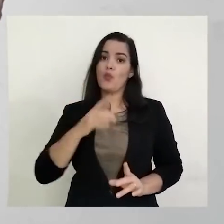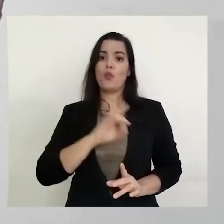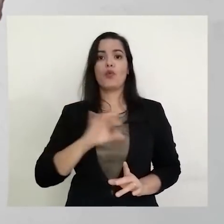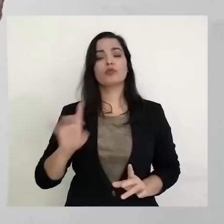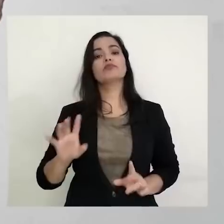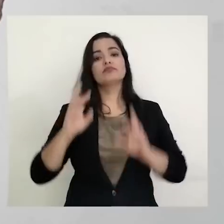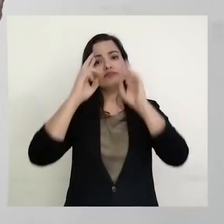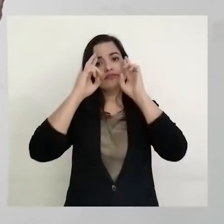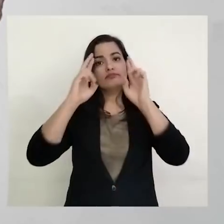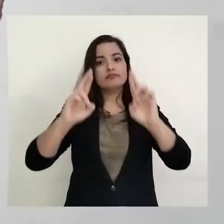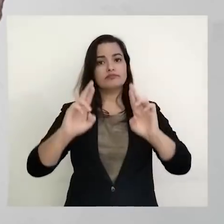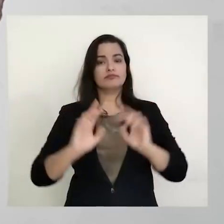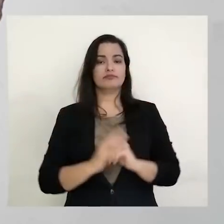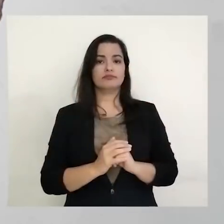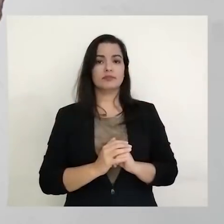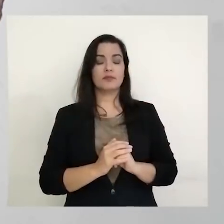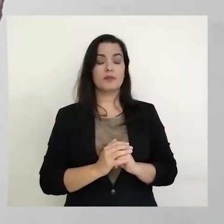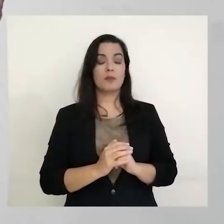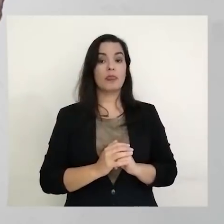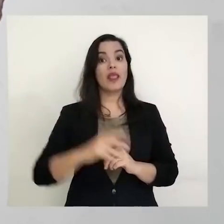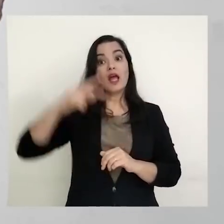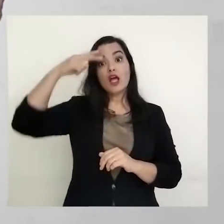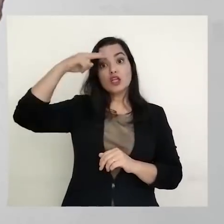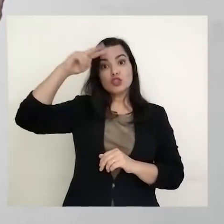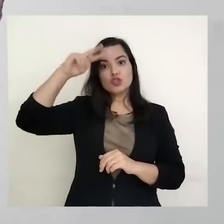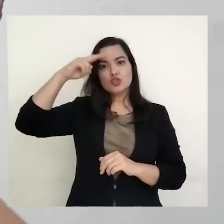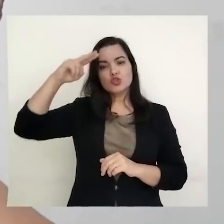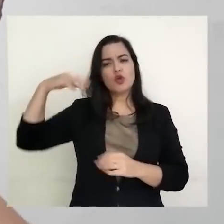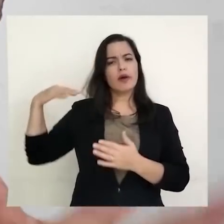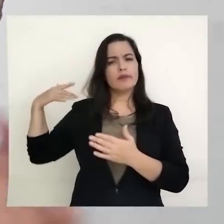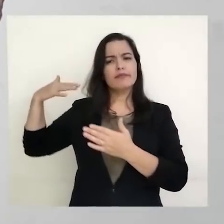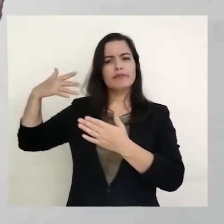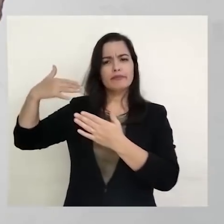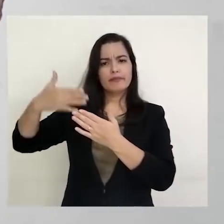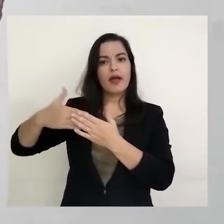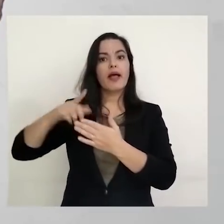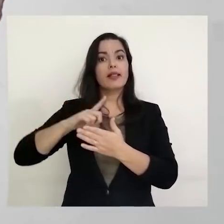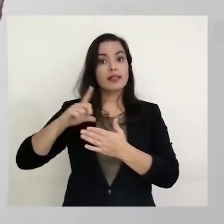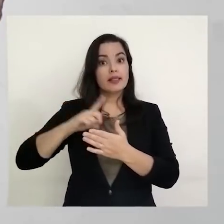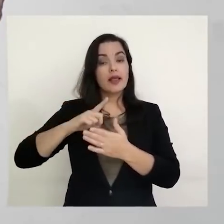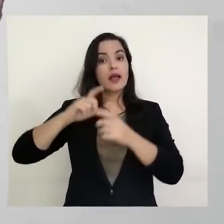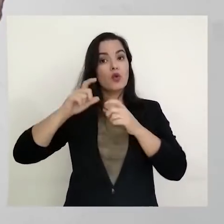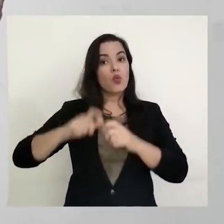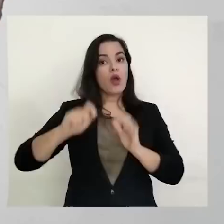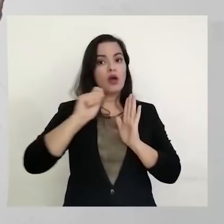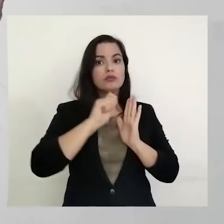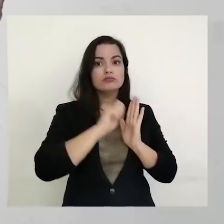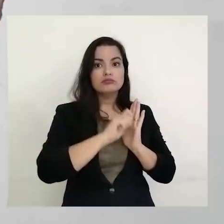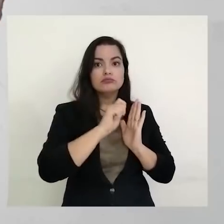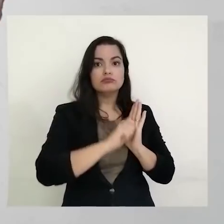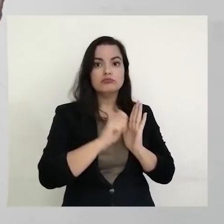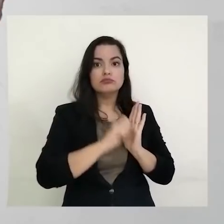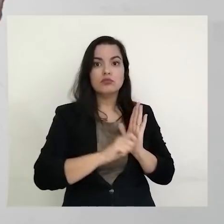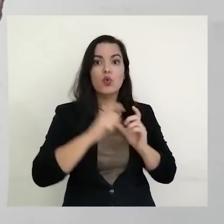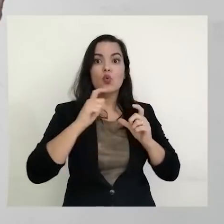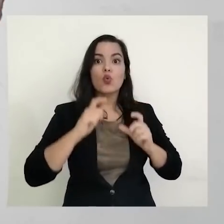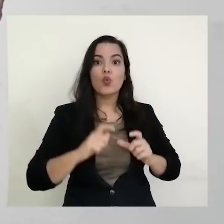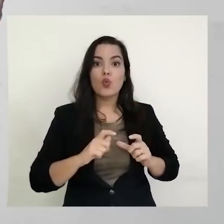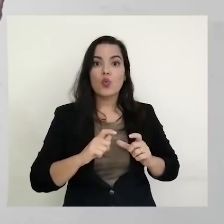Parte dessa história, ela ficou registrada ao longo aí da trajetória do nosso